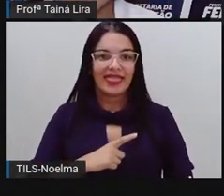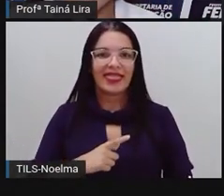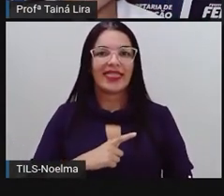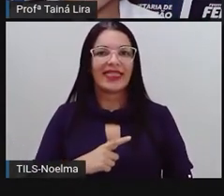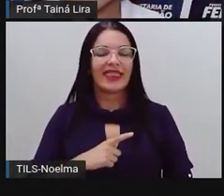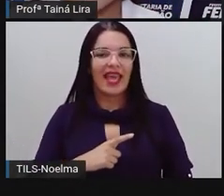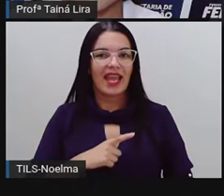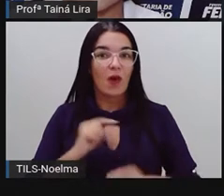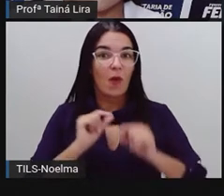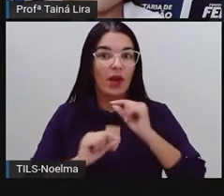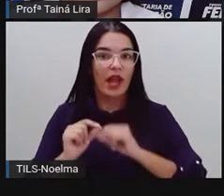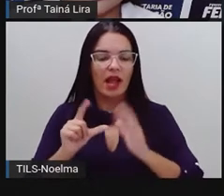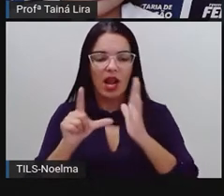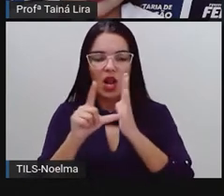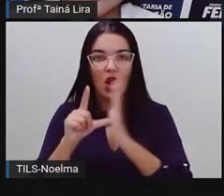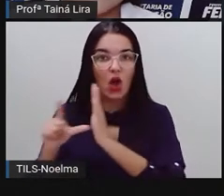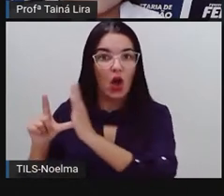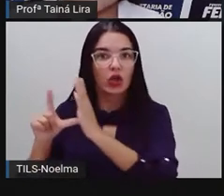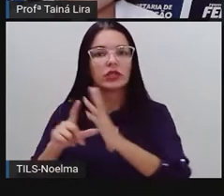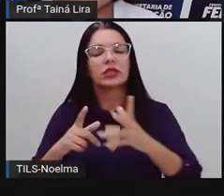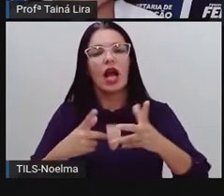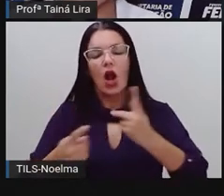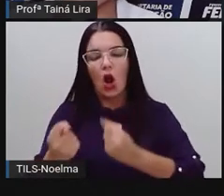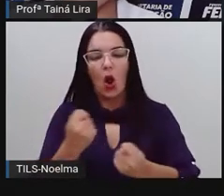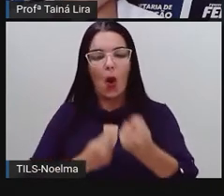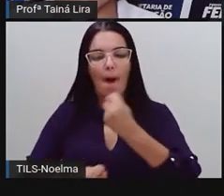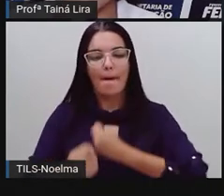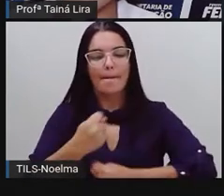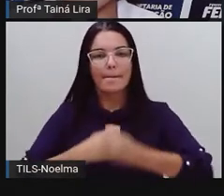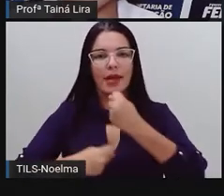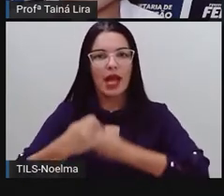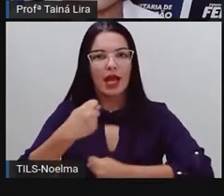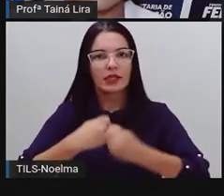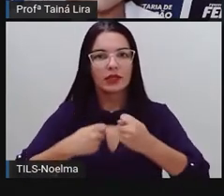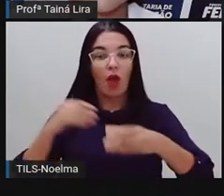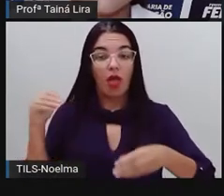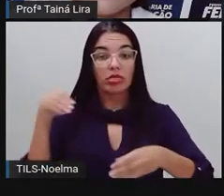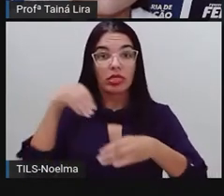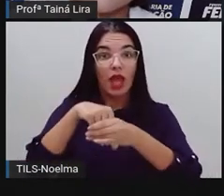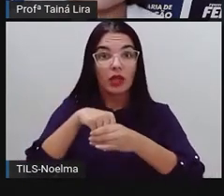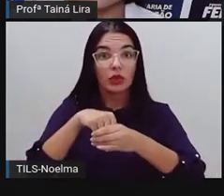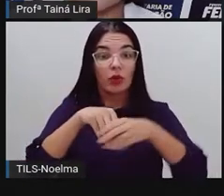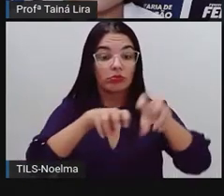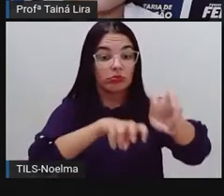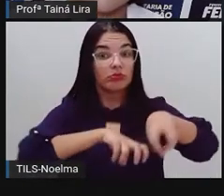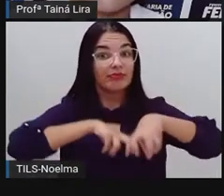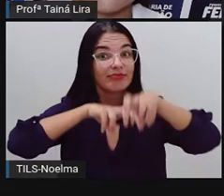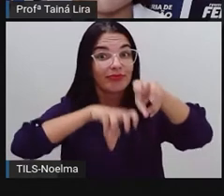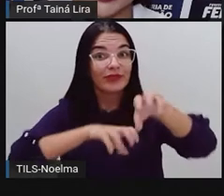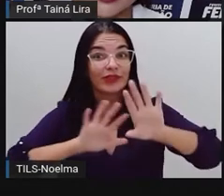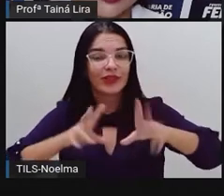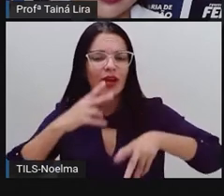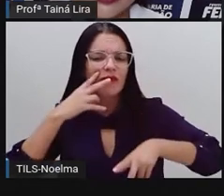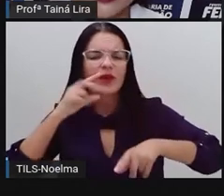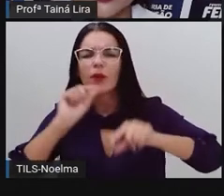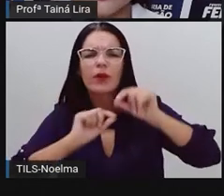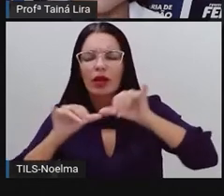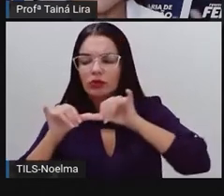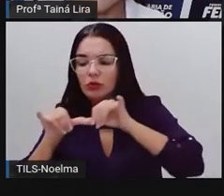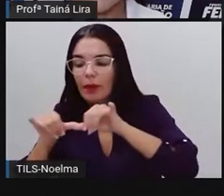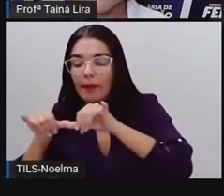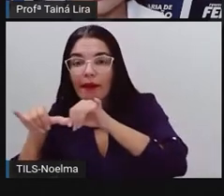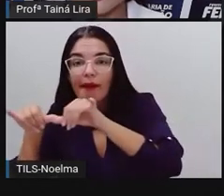comércios no campo então é comum né Por exemplo você vê ali Quitanda né as pessoas vendendo